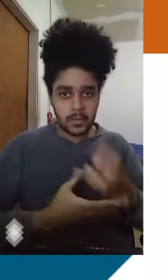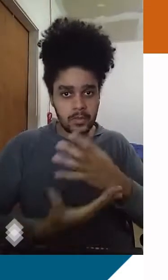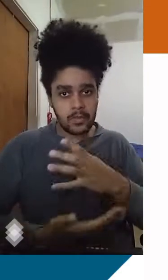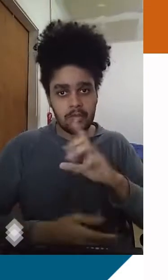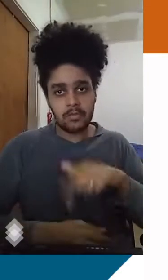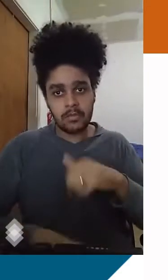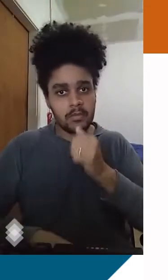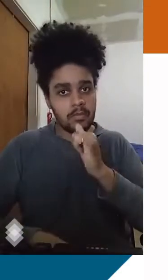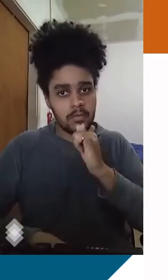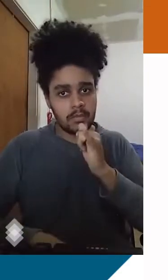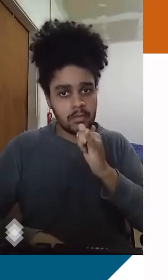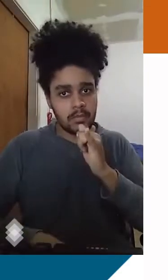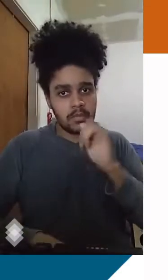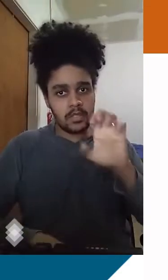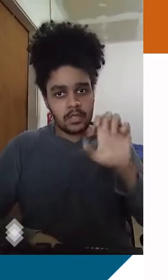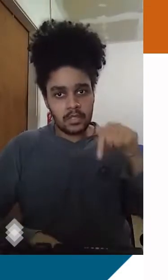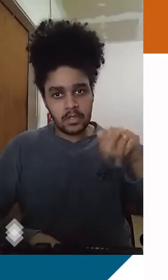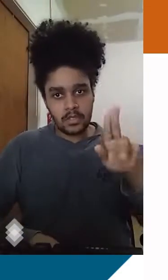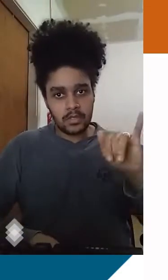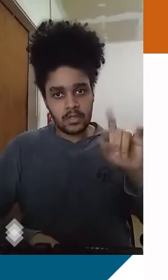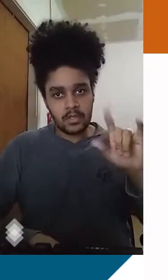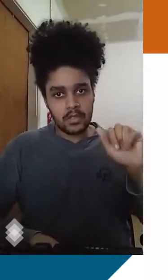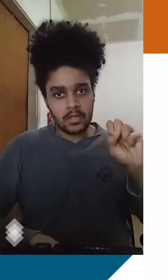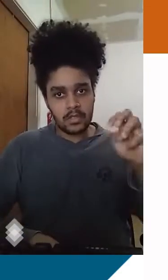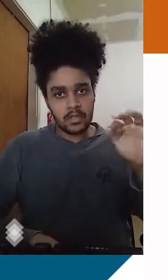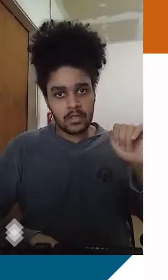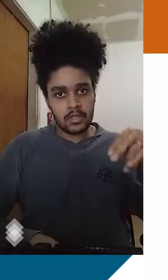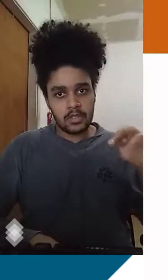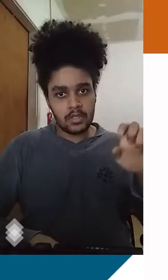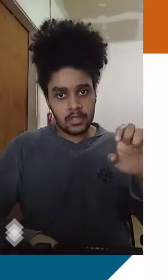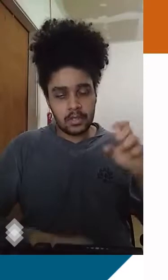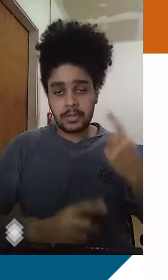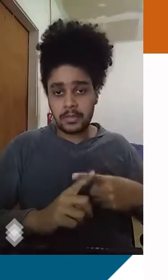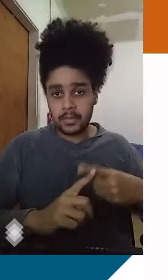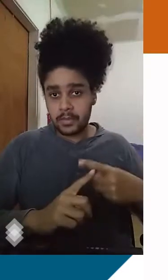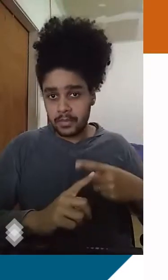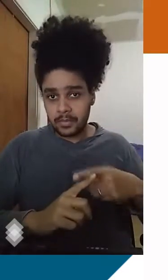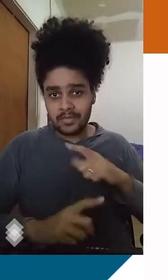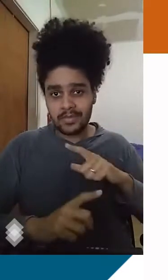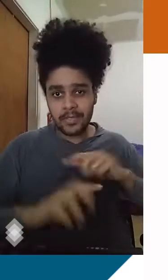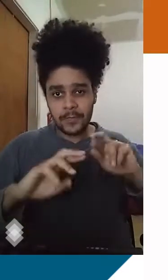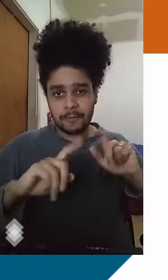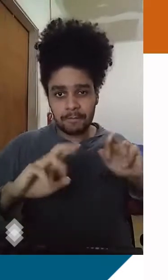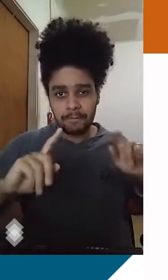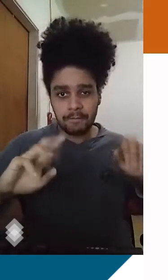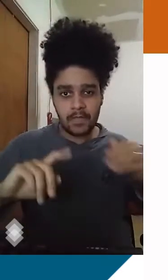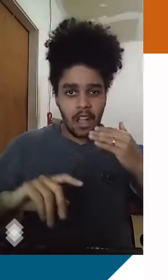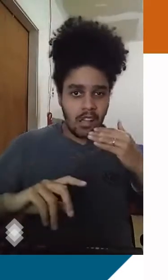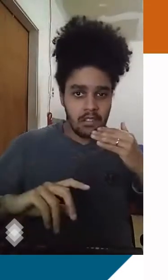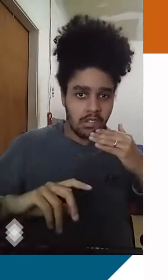as projeções que elas são, por exemplo, chamadas de equidistantes. Por quê? Porque elas têm